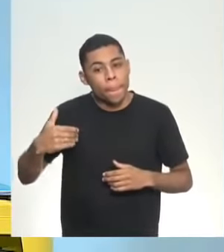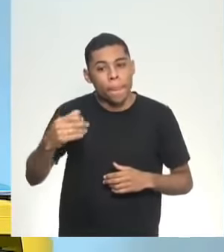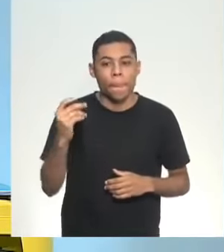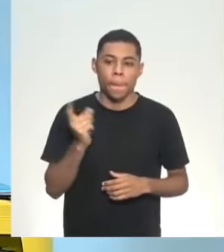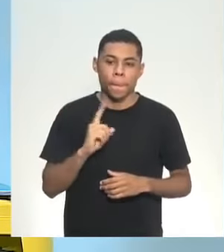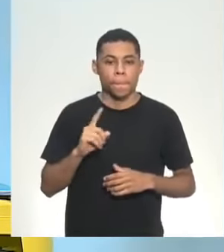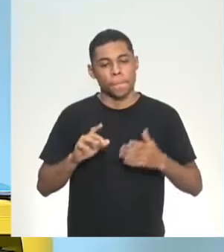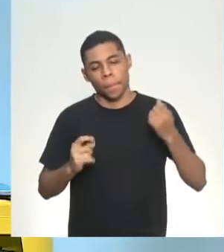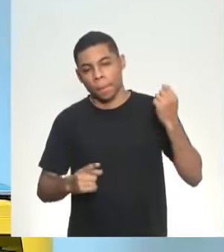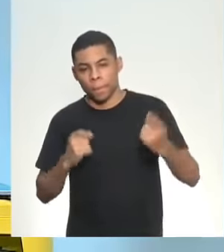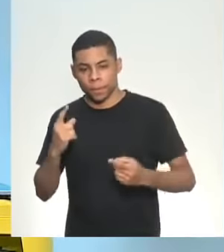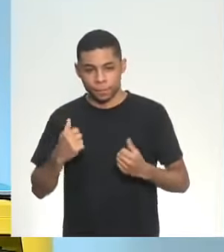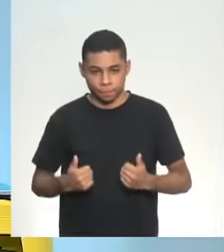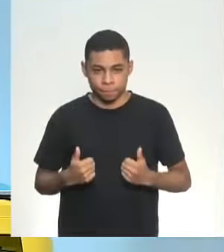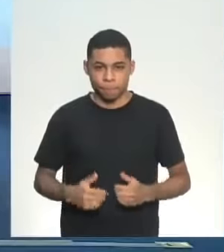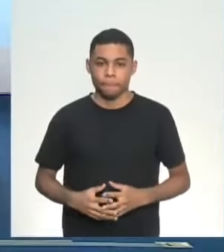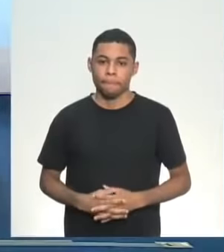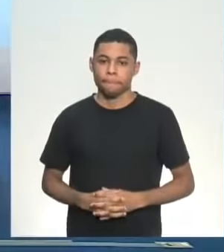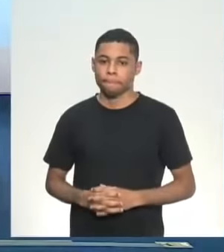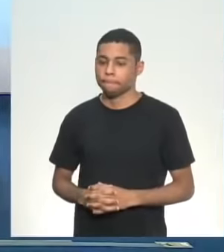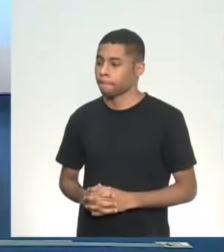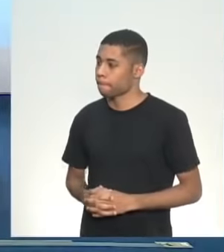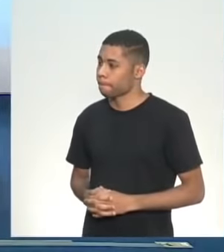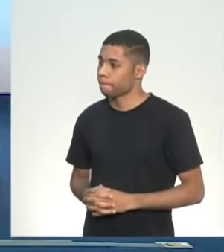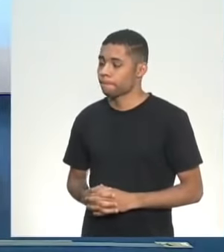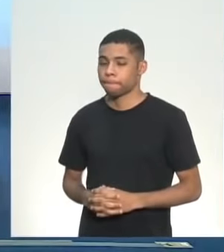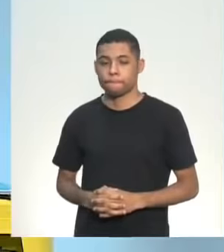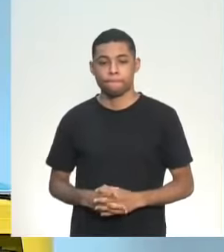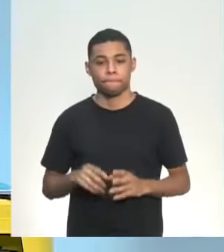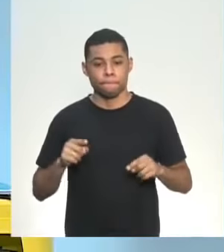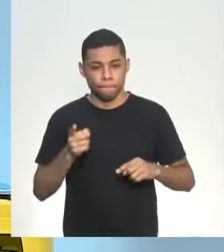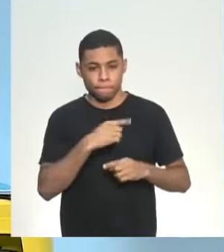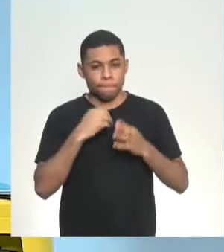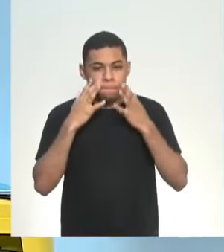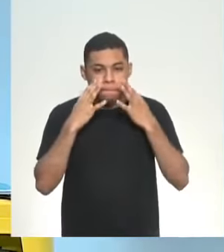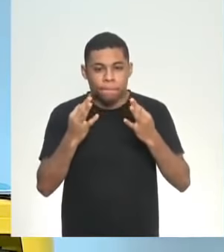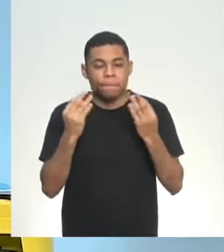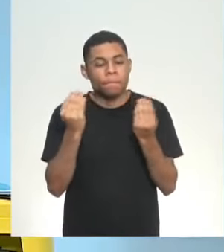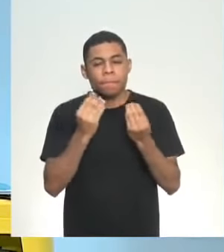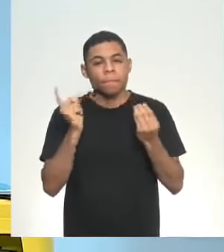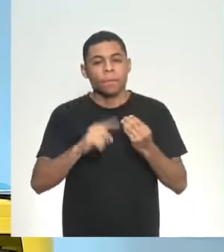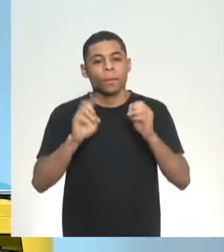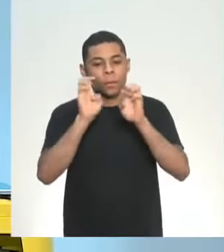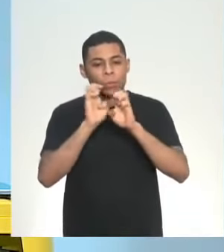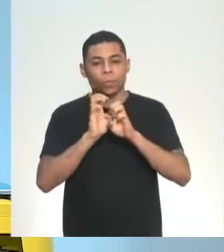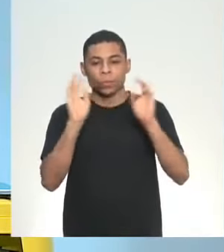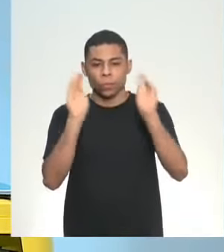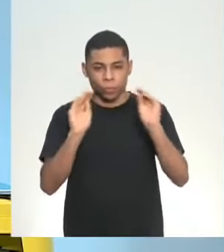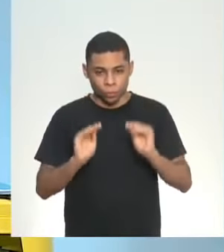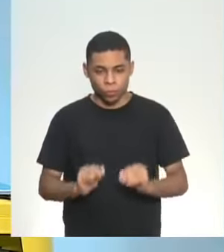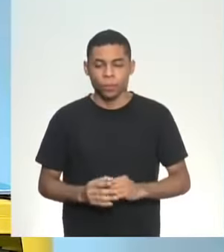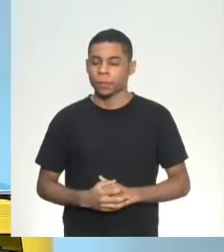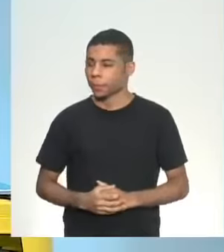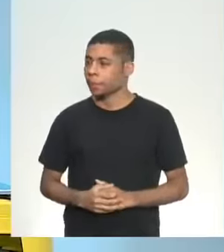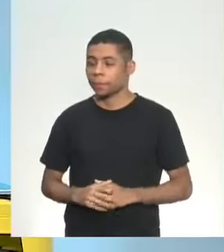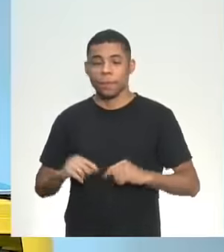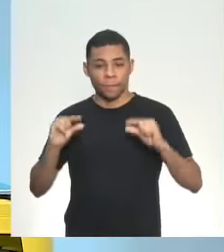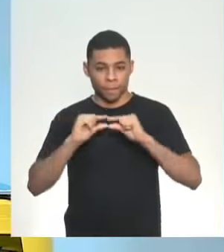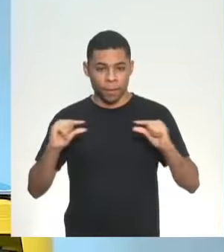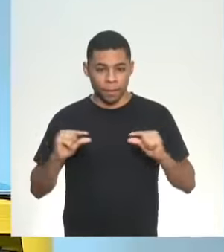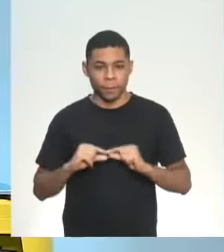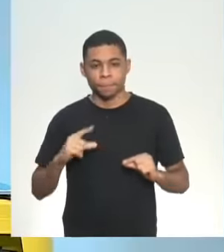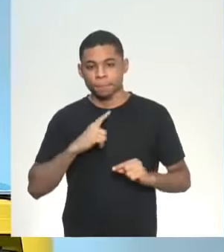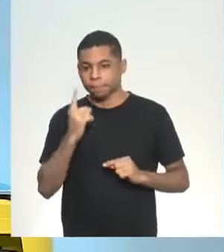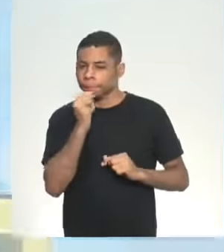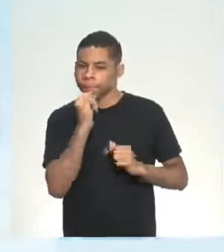vocês fazem cada uma das ações tudo bem agora a gente vai prestar atenção um pouquinho na estrutura dessas sentenças né